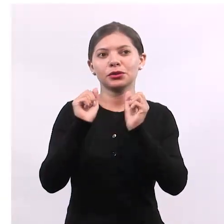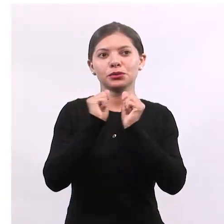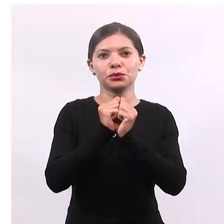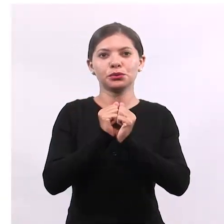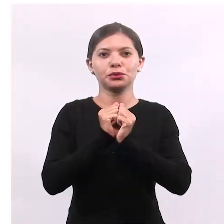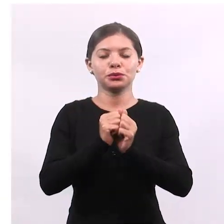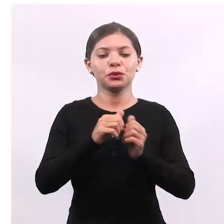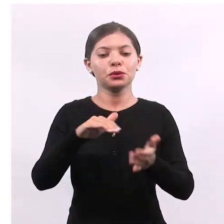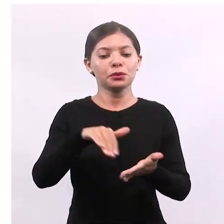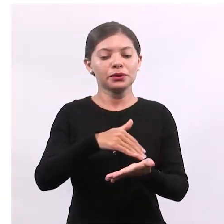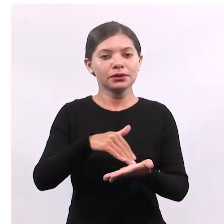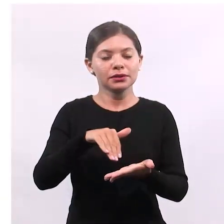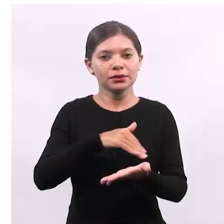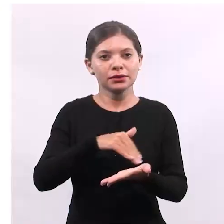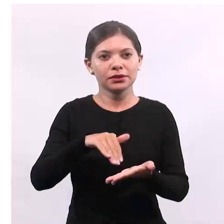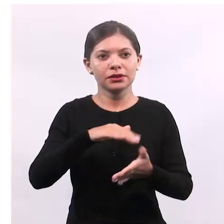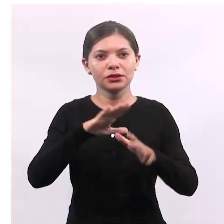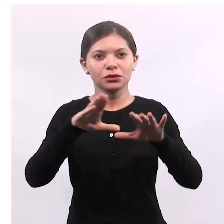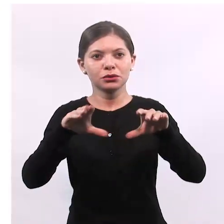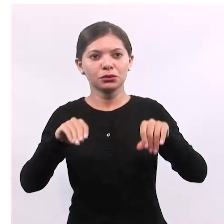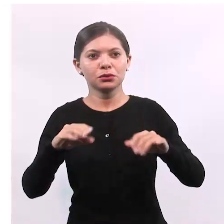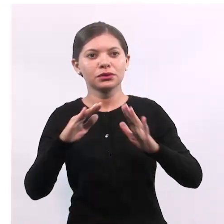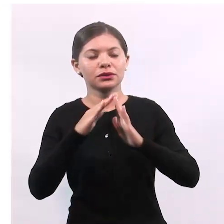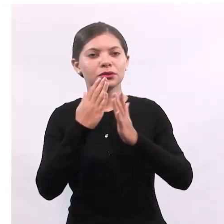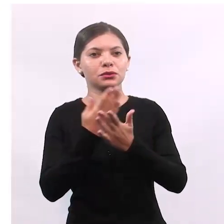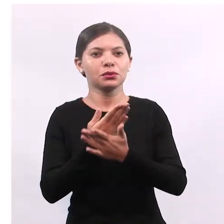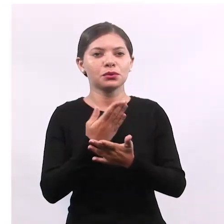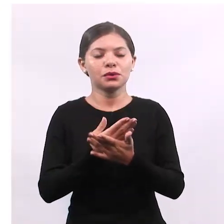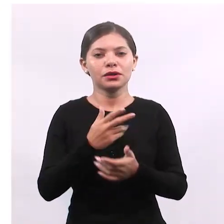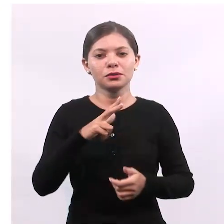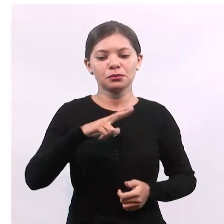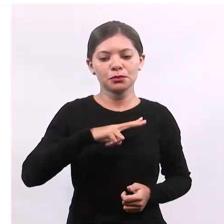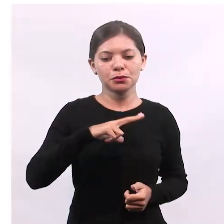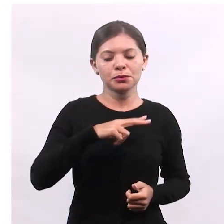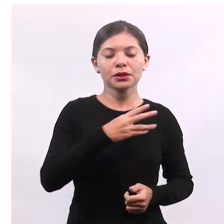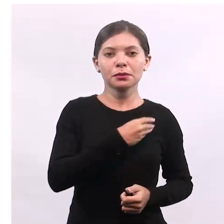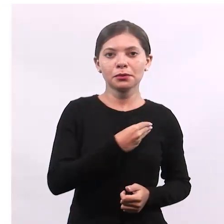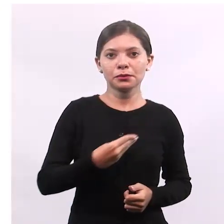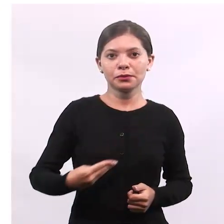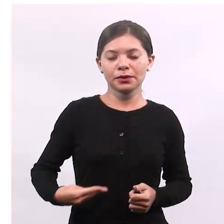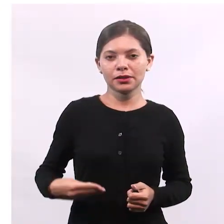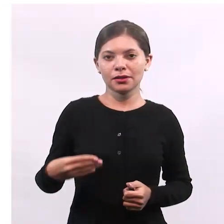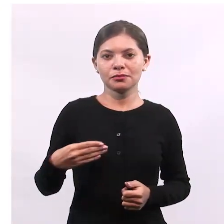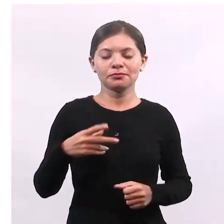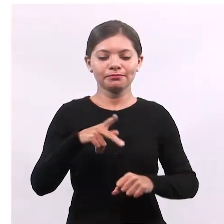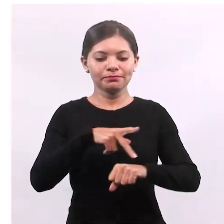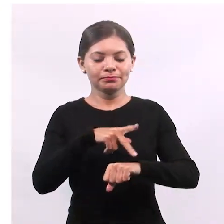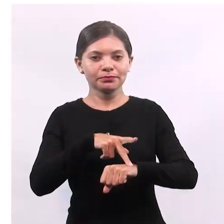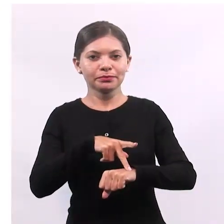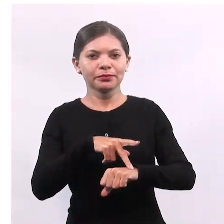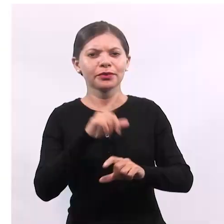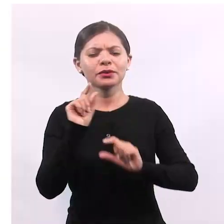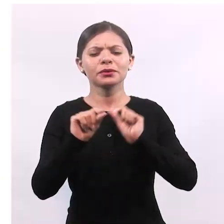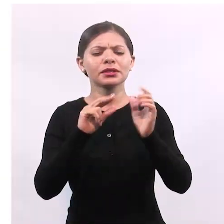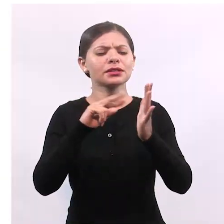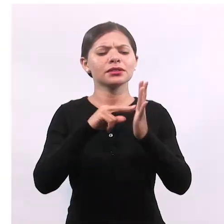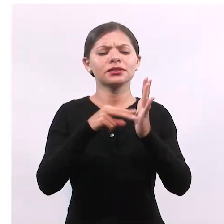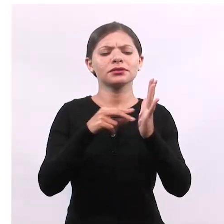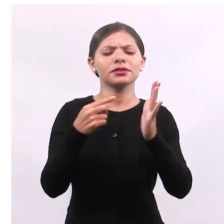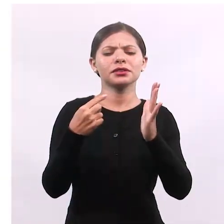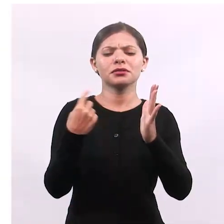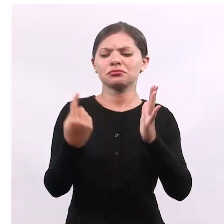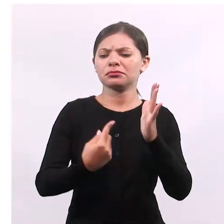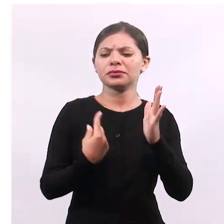secretarias de todas as escolas públicas privadas do país que que isso significa para a gente